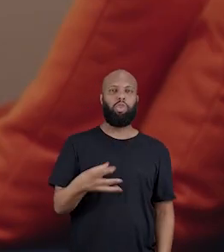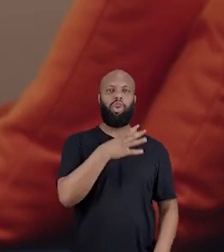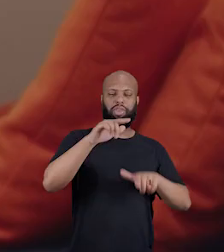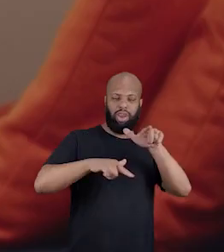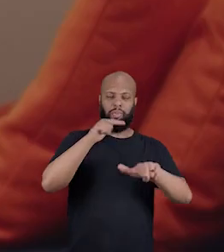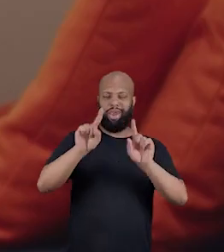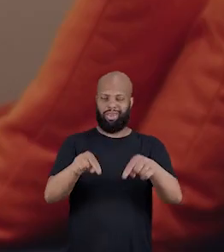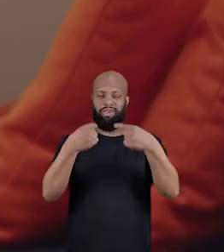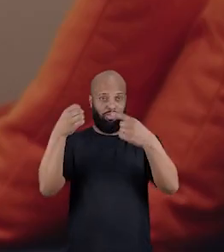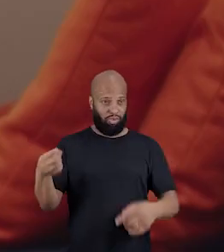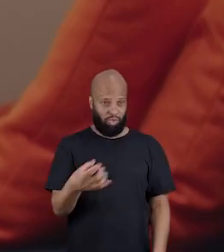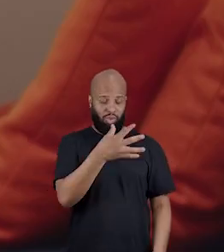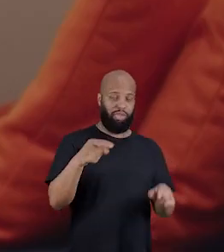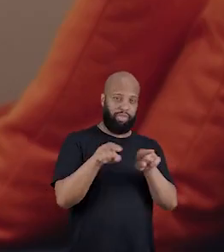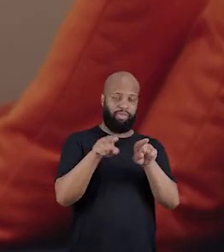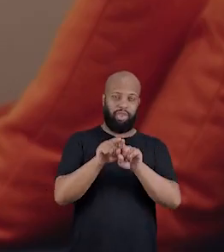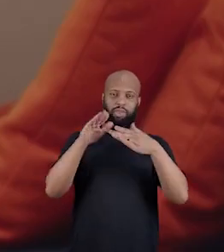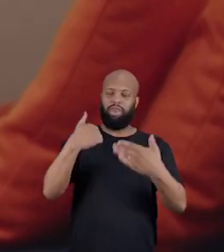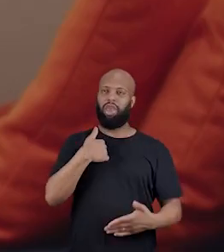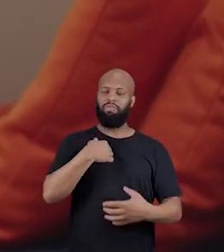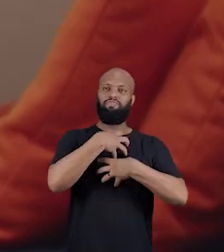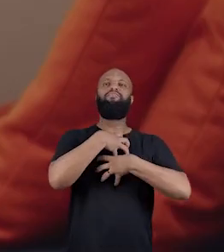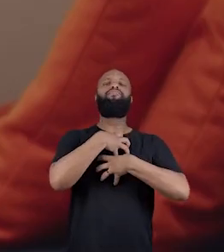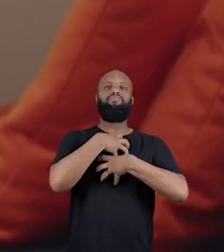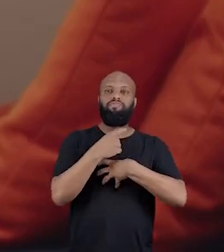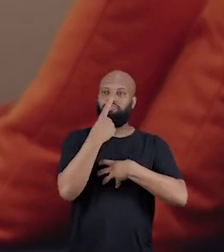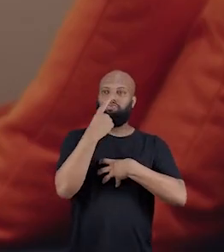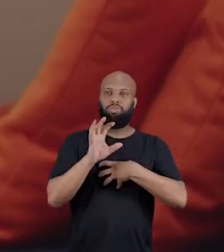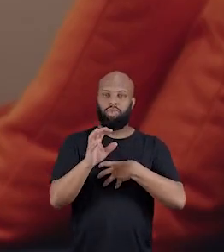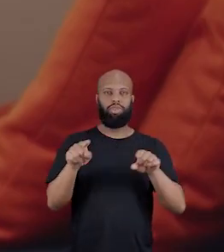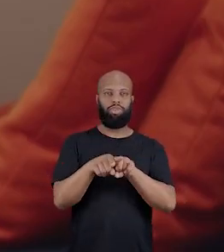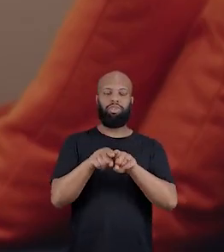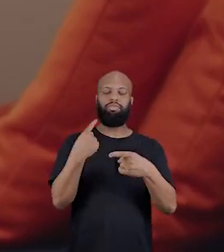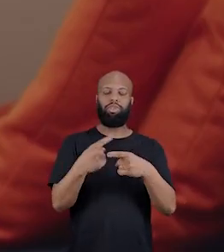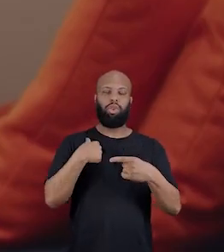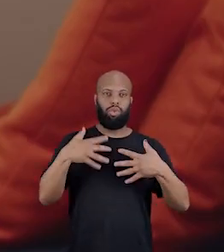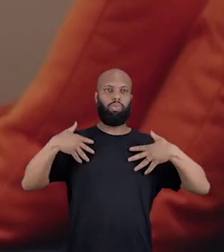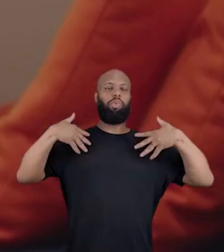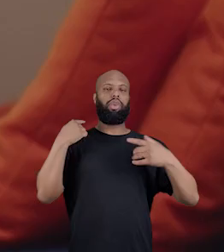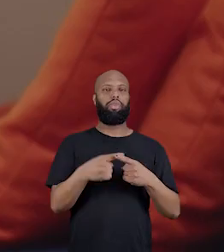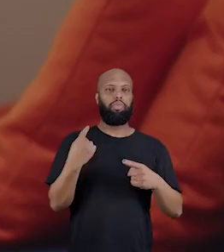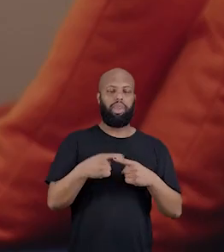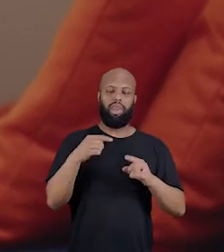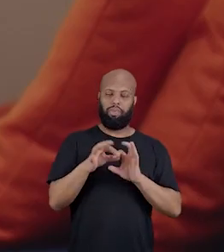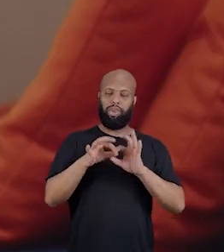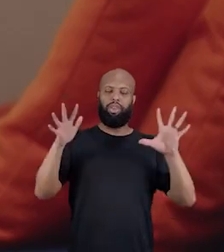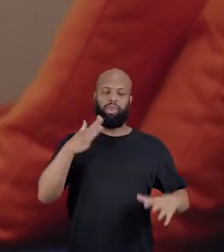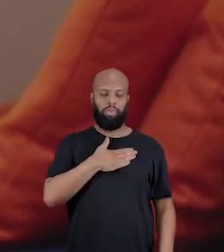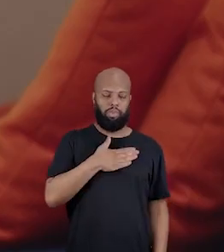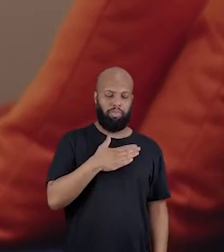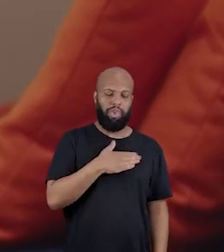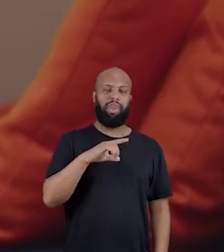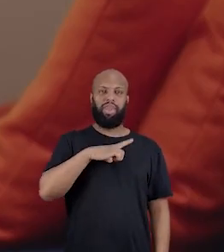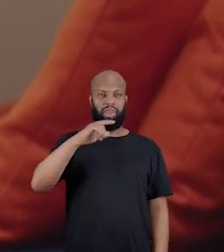nova atividade ou um novo desafio, eu me identifiquei muito. Eu fiquei muito surpresa e foi libertador